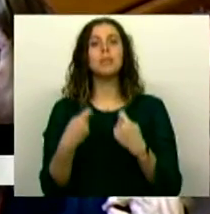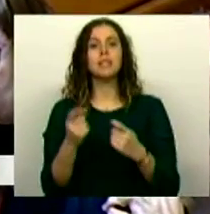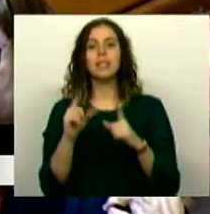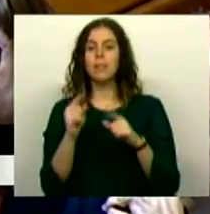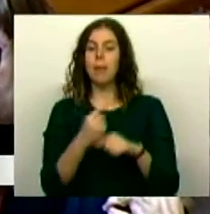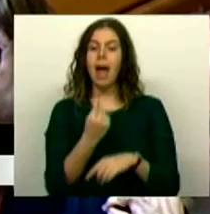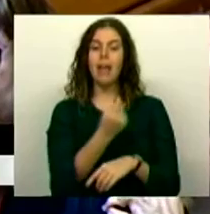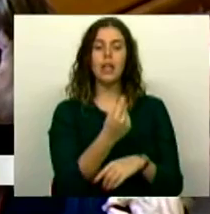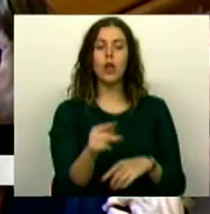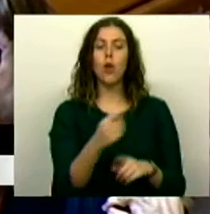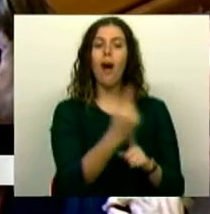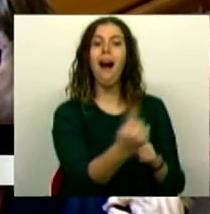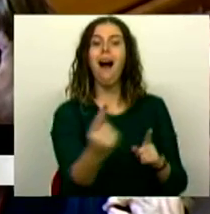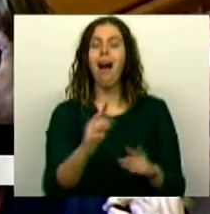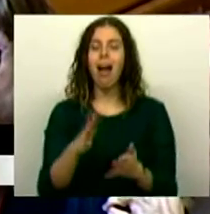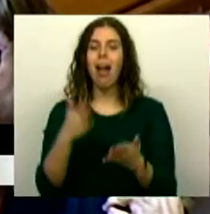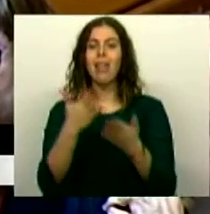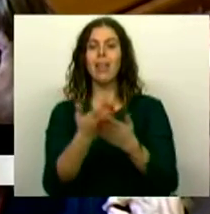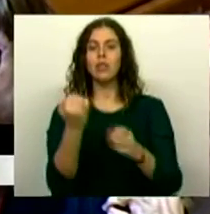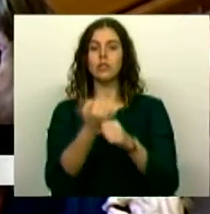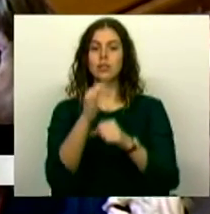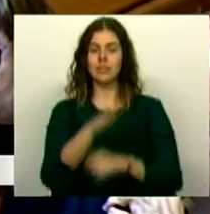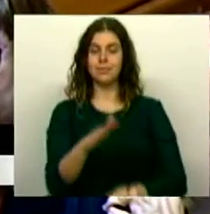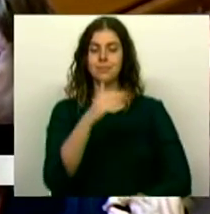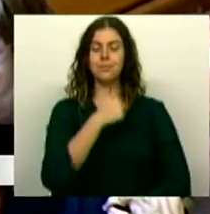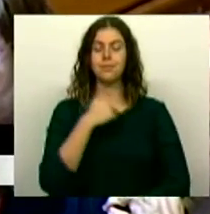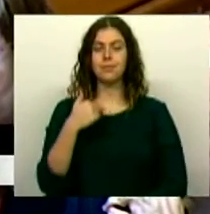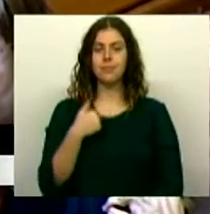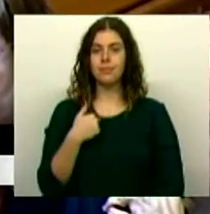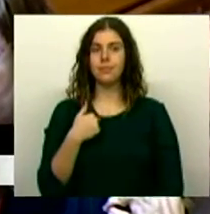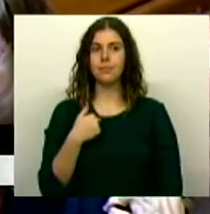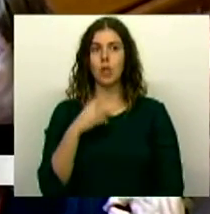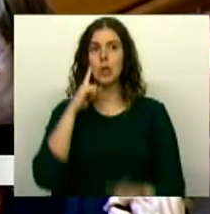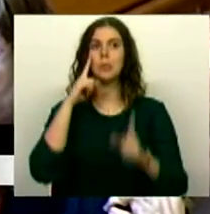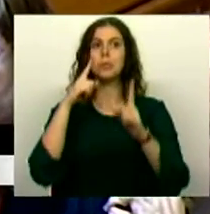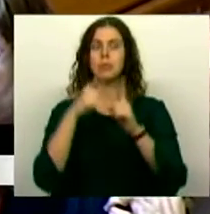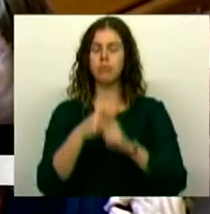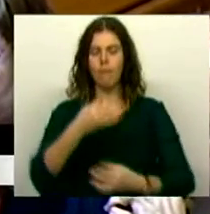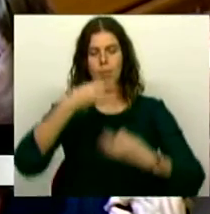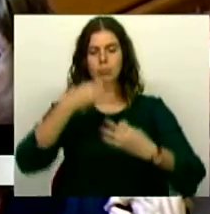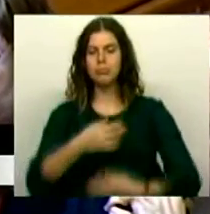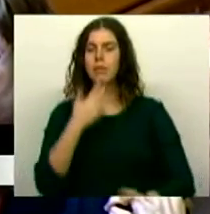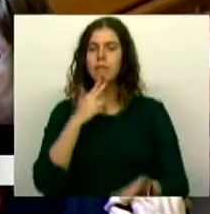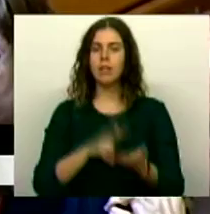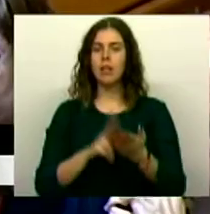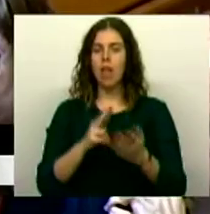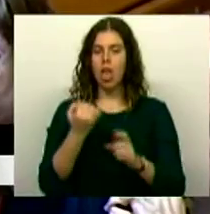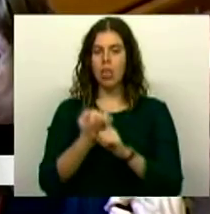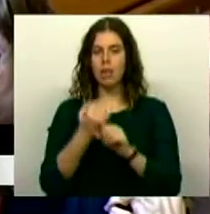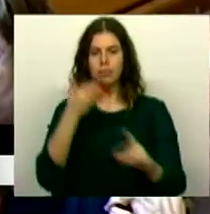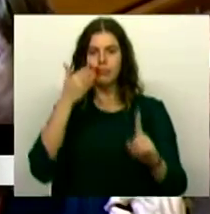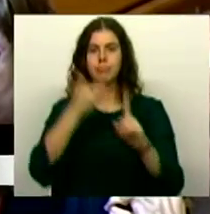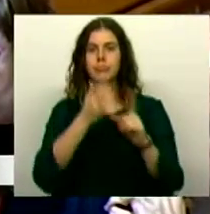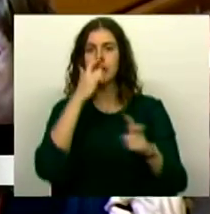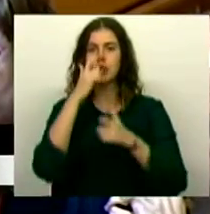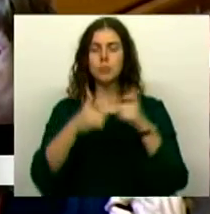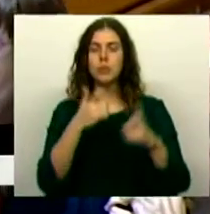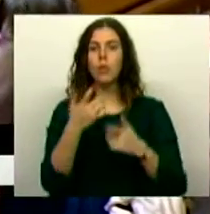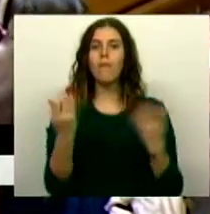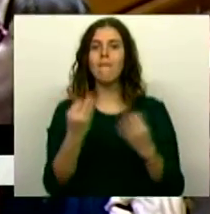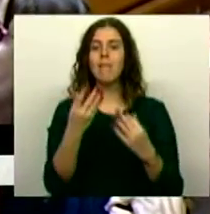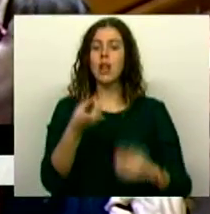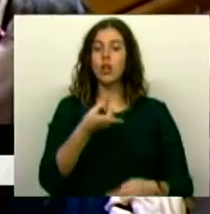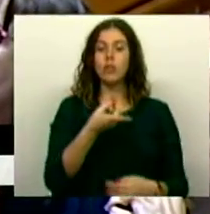cada euro que é colocado no Serviço Nacional de Saúde para o pôr verdadeiramente ao serviço dos utentes. São